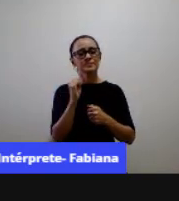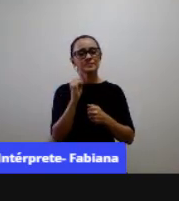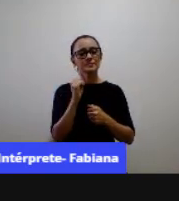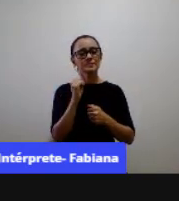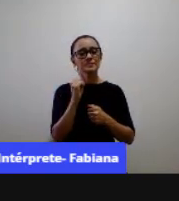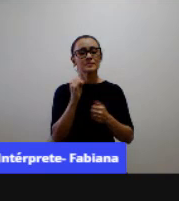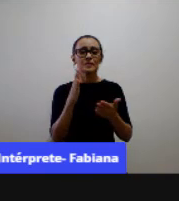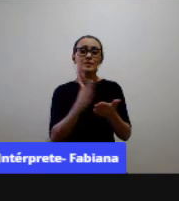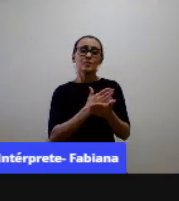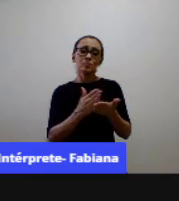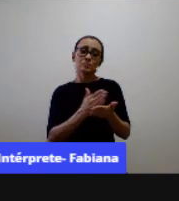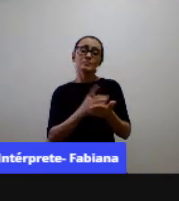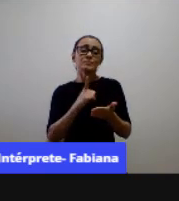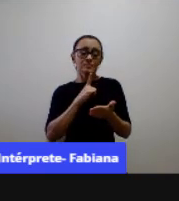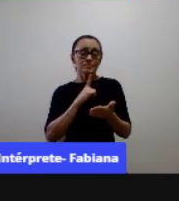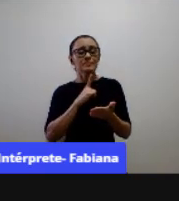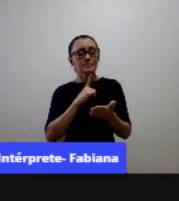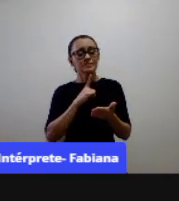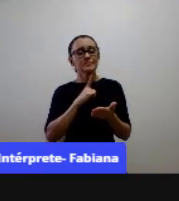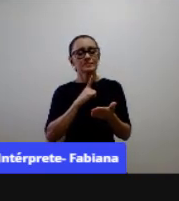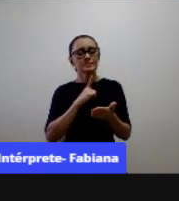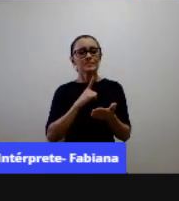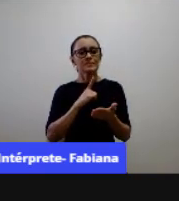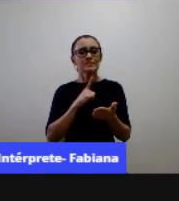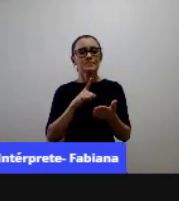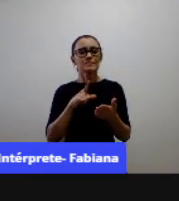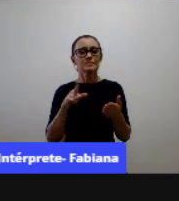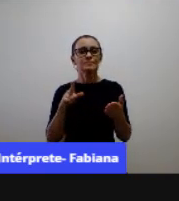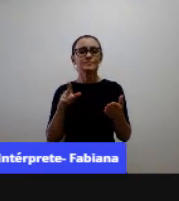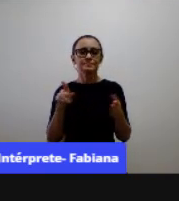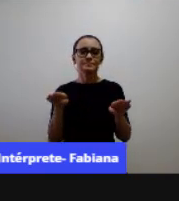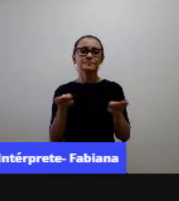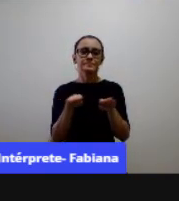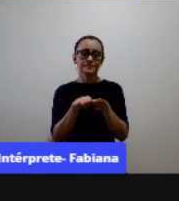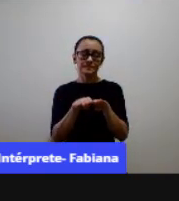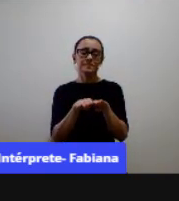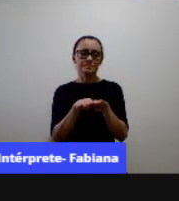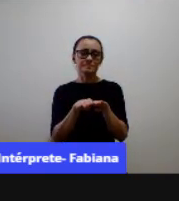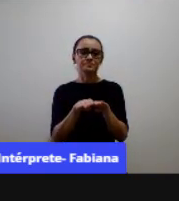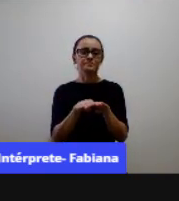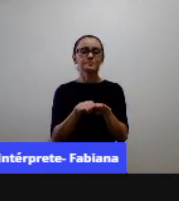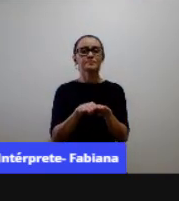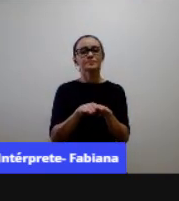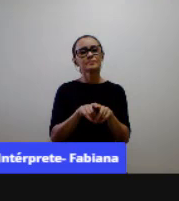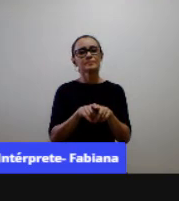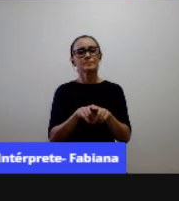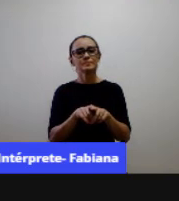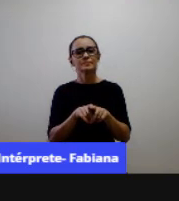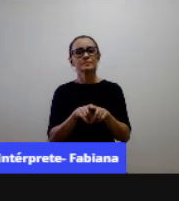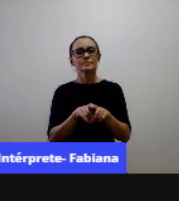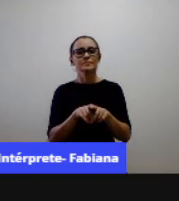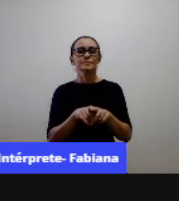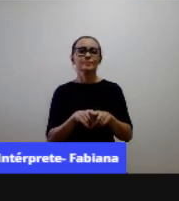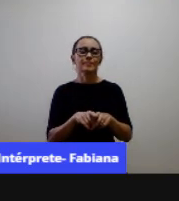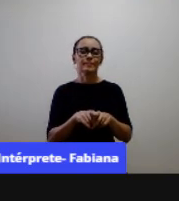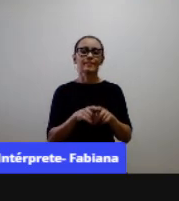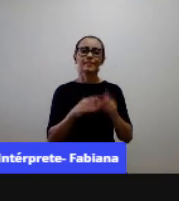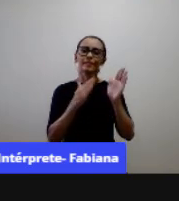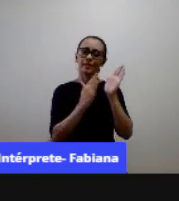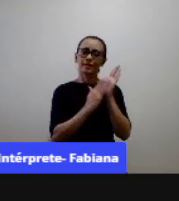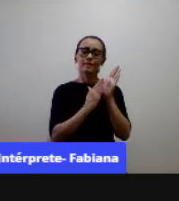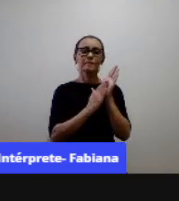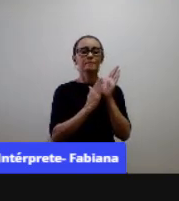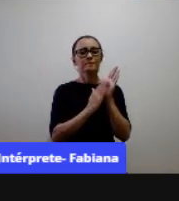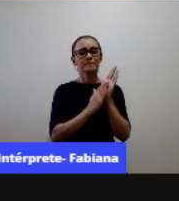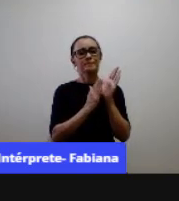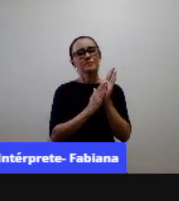no caso das habilidades, né? Então, a sondagem, ela contempla isso, que já tem o que precisa ser proposto, né?